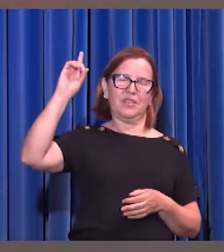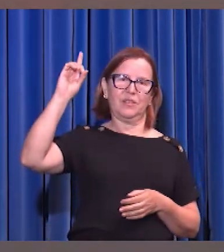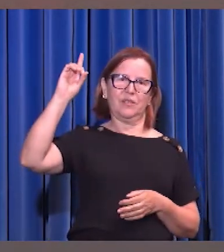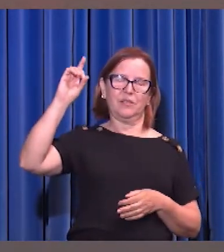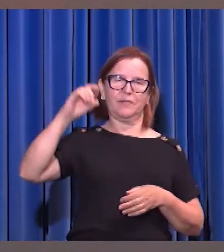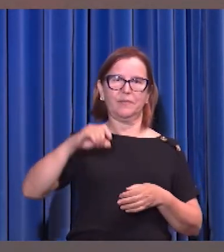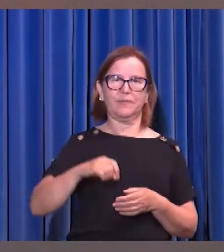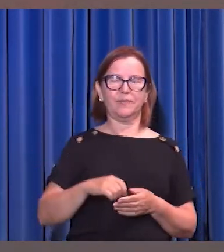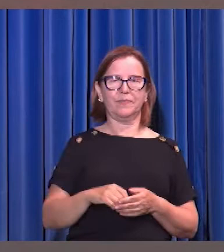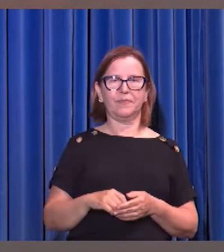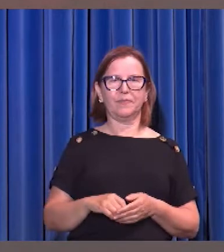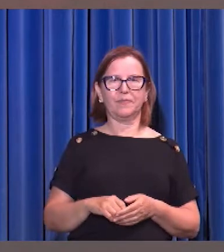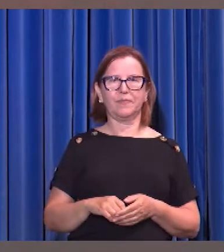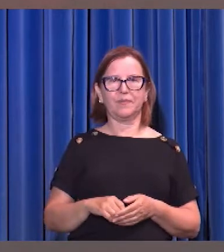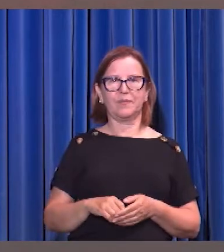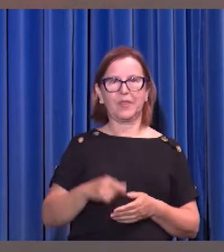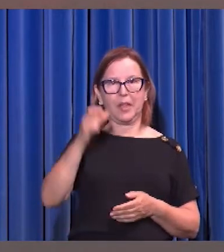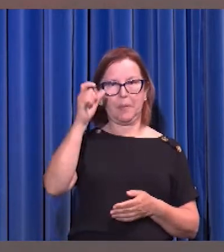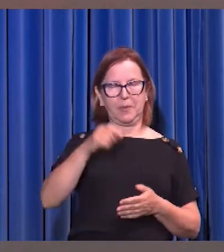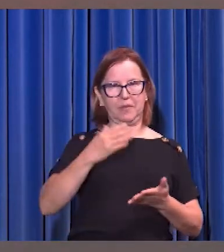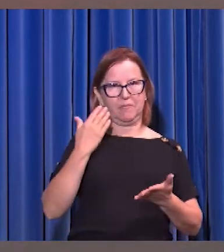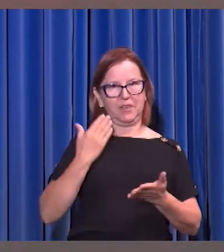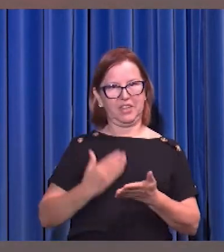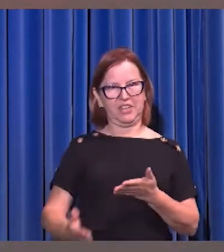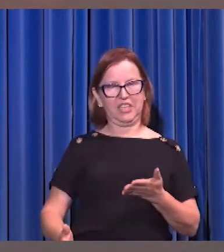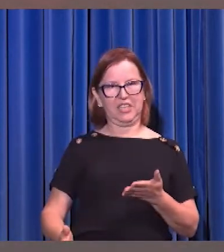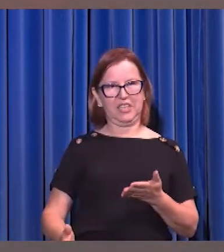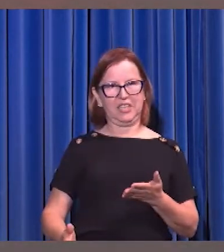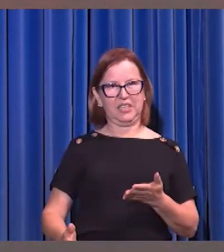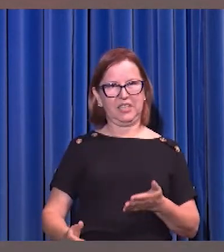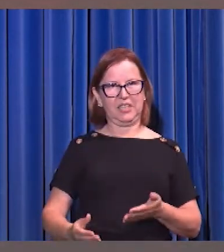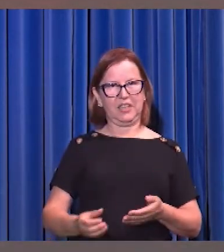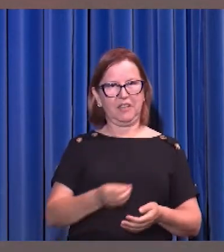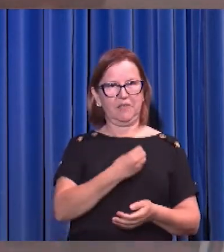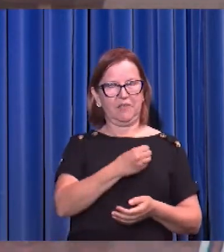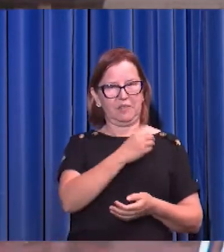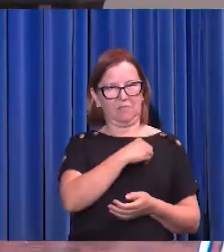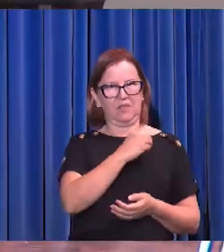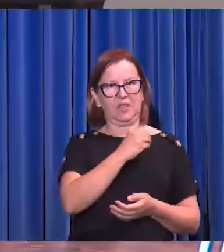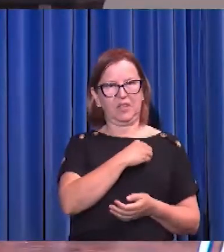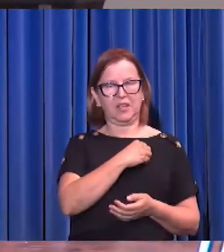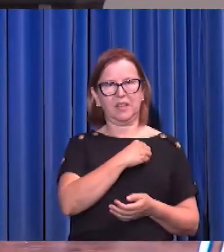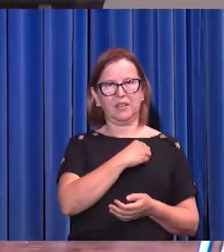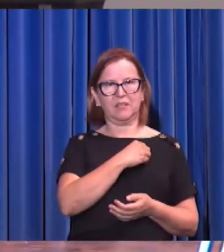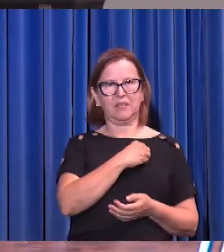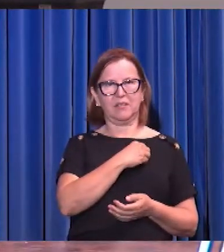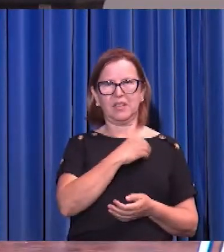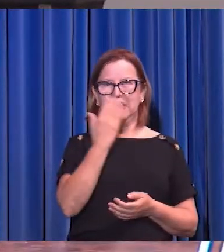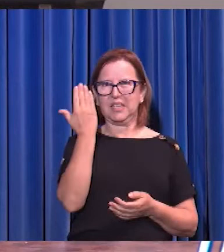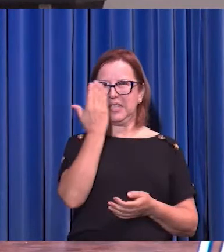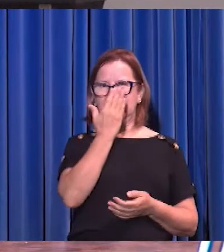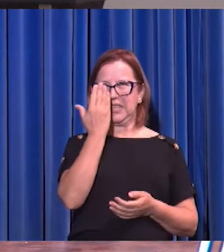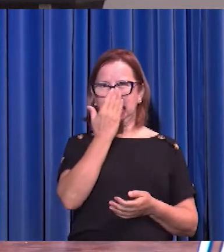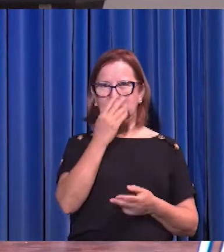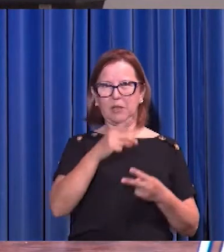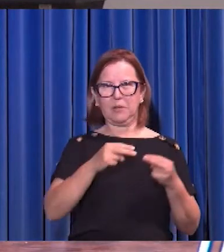Aquele que está perdido em delitos e pecados está cego para o entendimento das